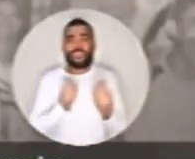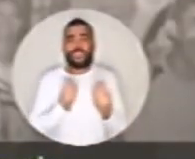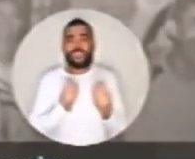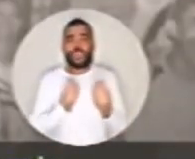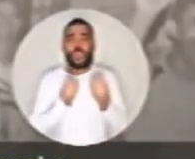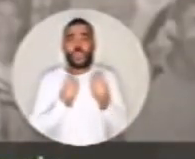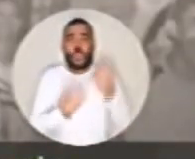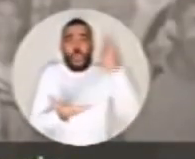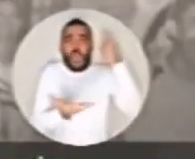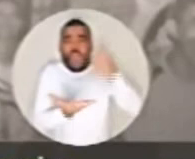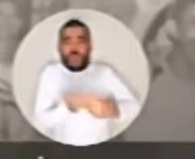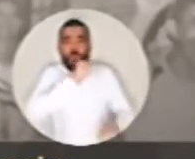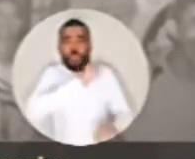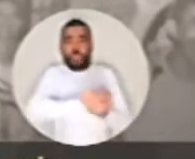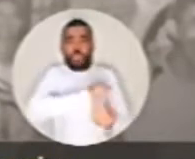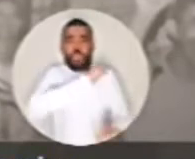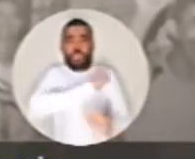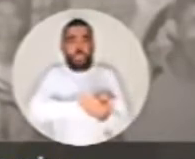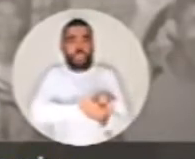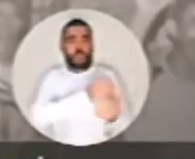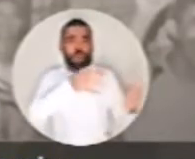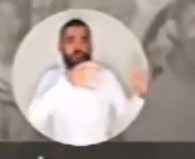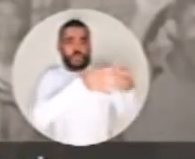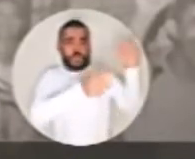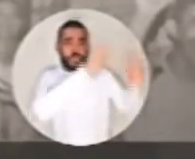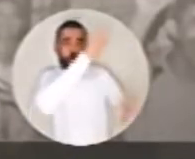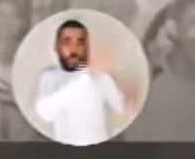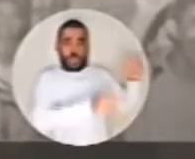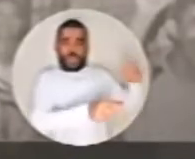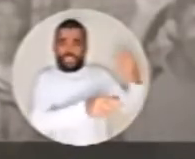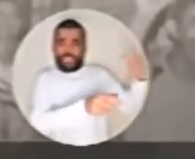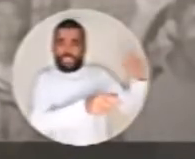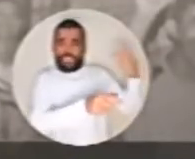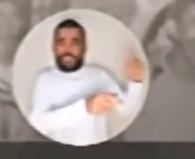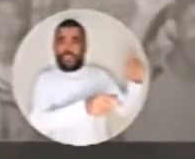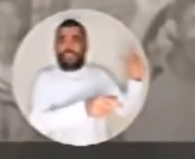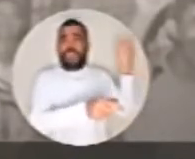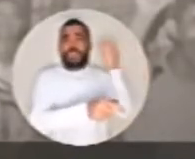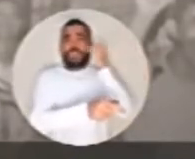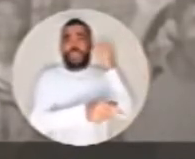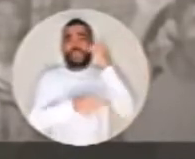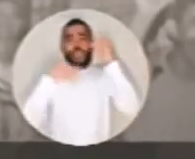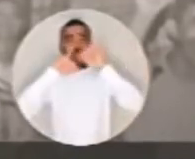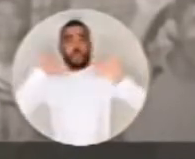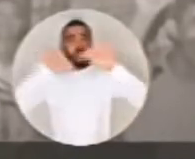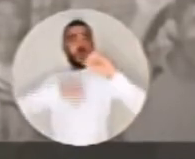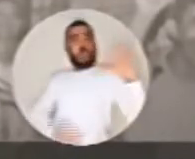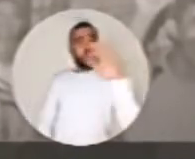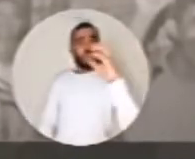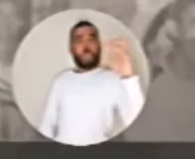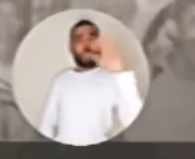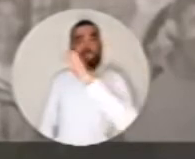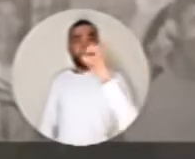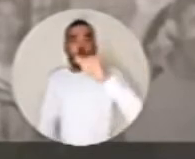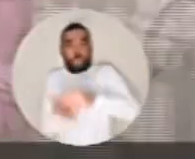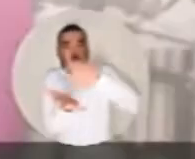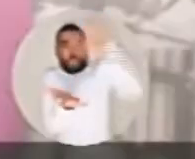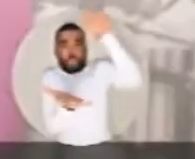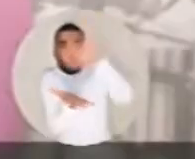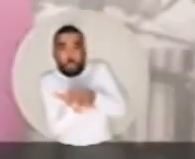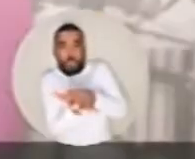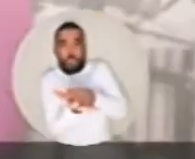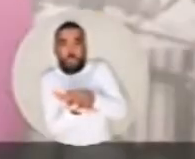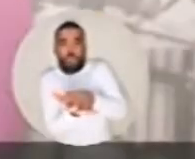grupo político adversário tentaram tumultuar os nossos atos de campanha, agora com ameaças e xingamentos, que já foram comunicados à Polícia